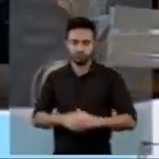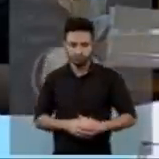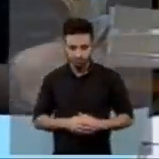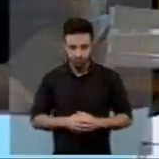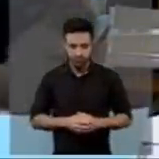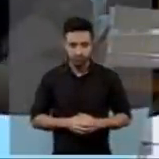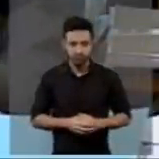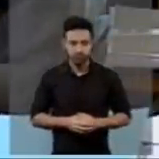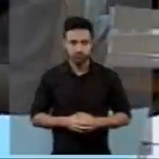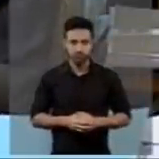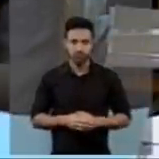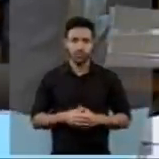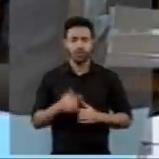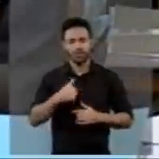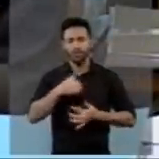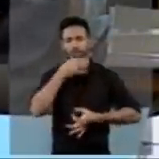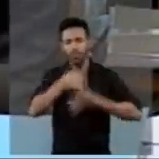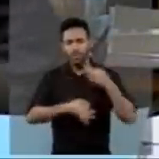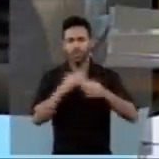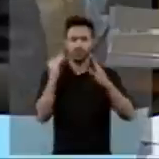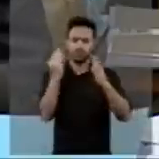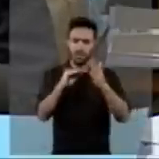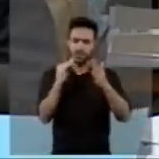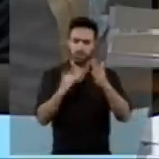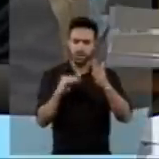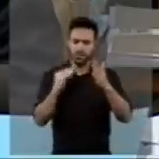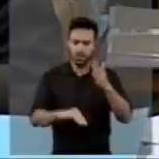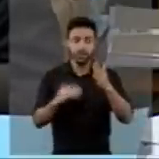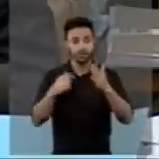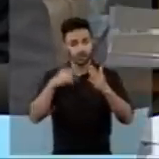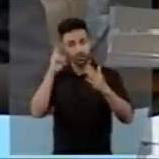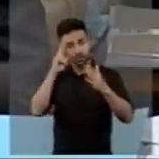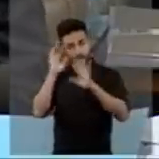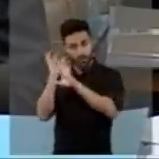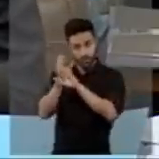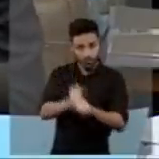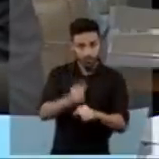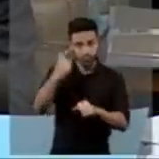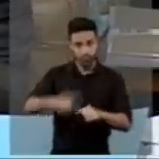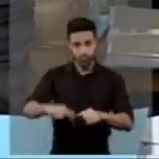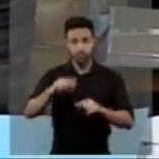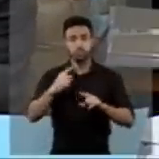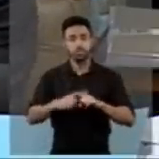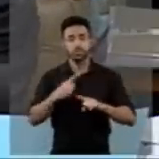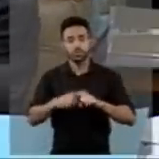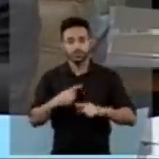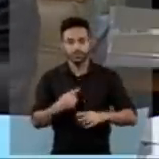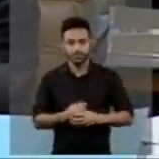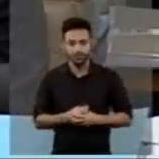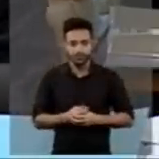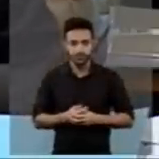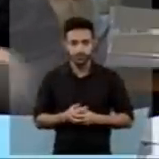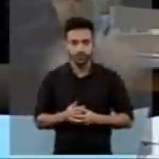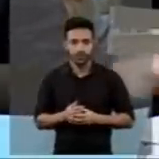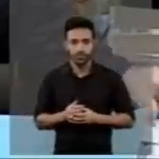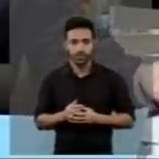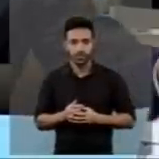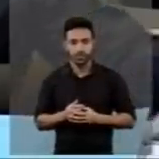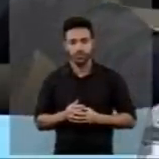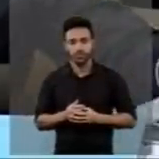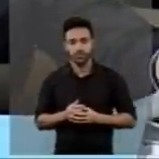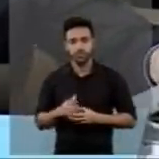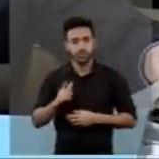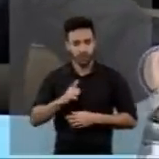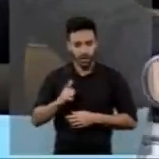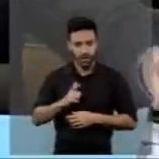Fiz aqui todas essas observações e que as rememoro agora, senhor Presidente, porque ao julgar o